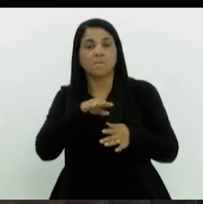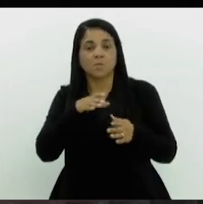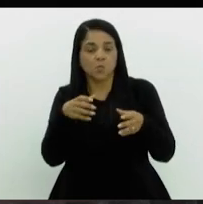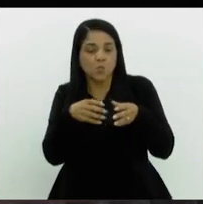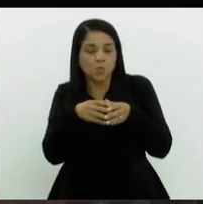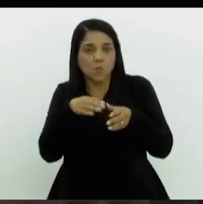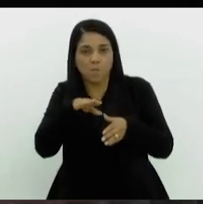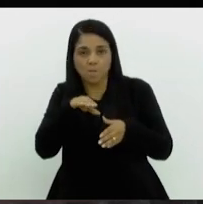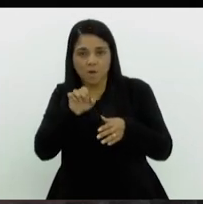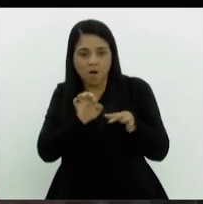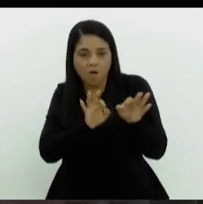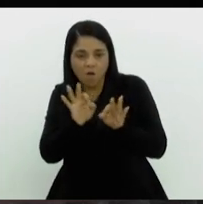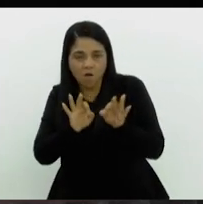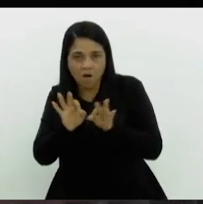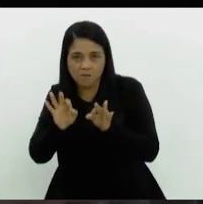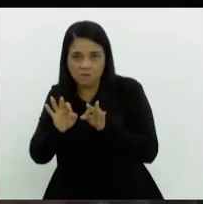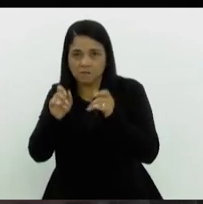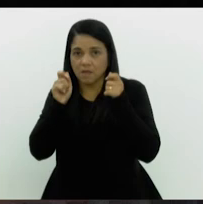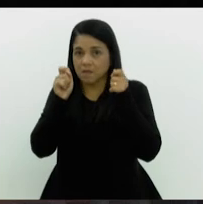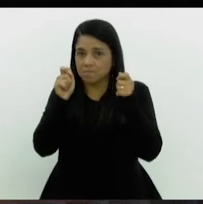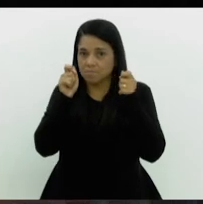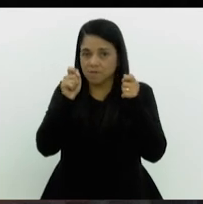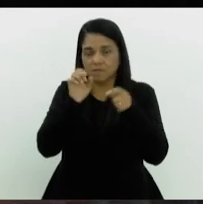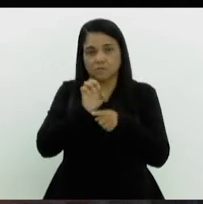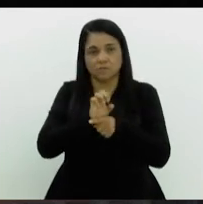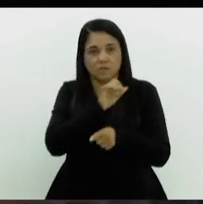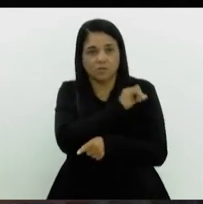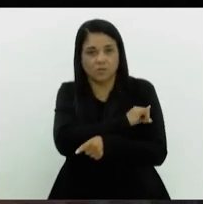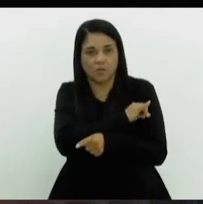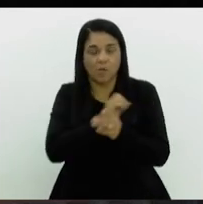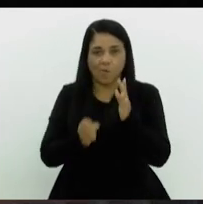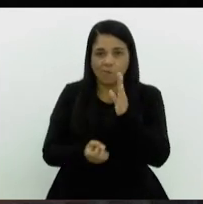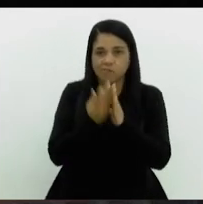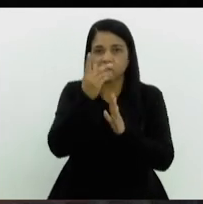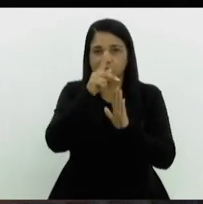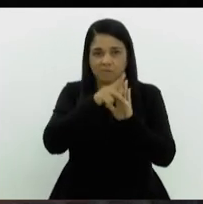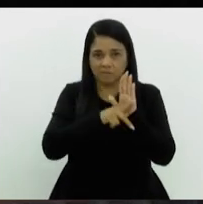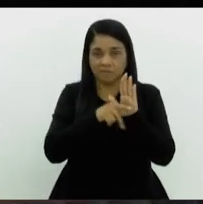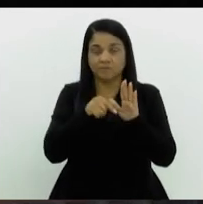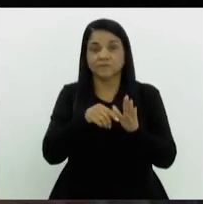essa campanha no nosso estado. Eu sou autora do projeto de lei